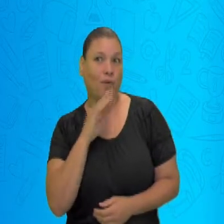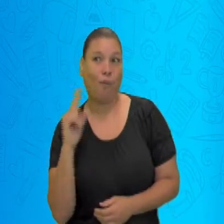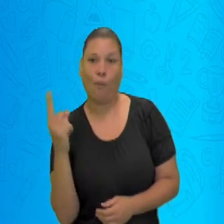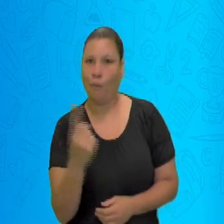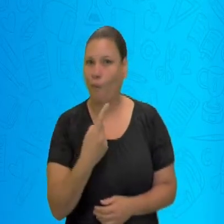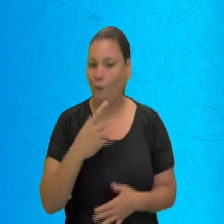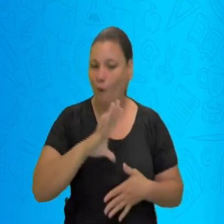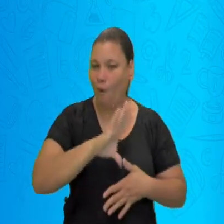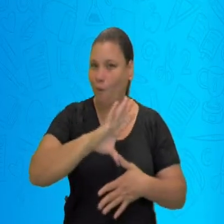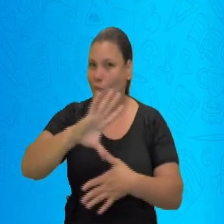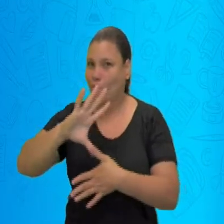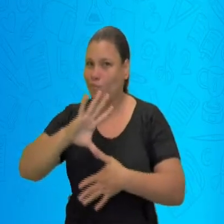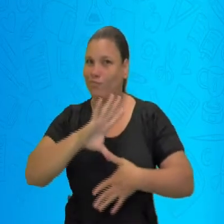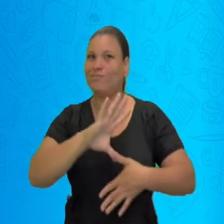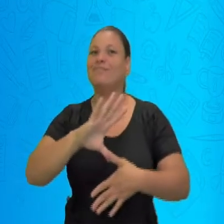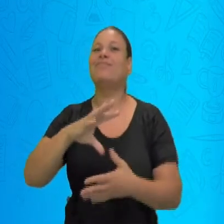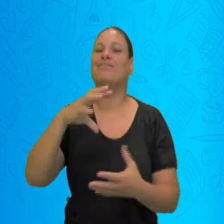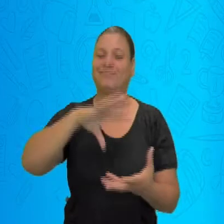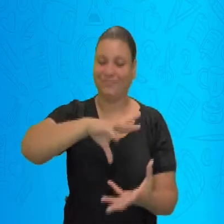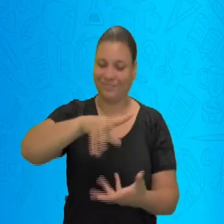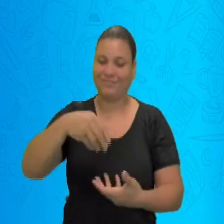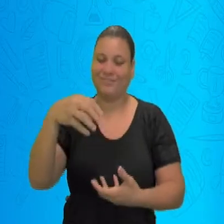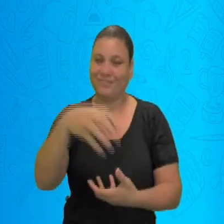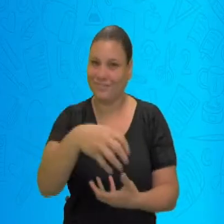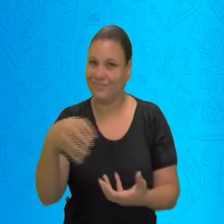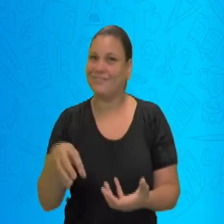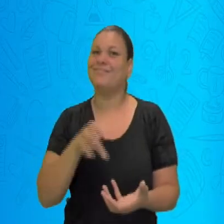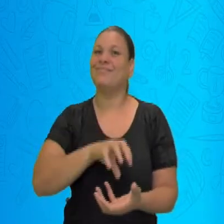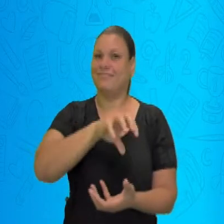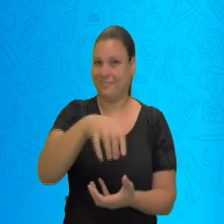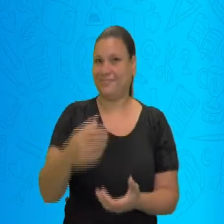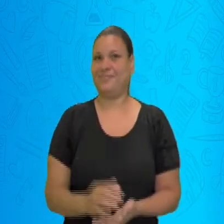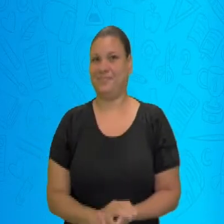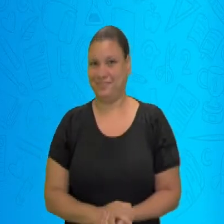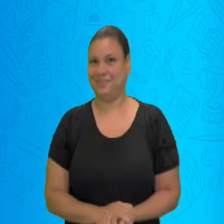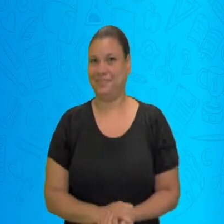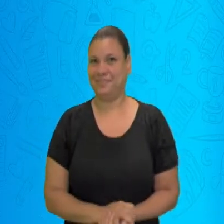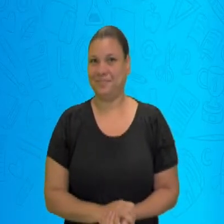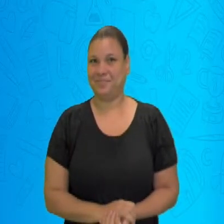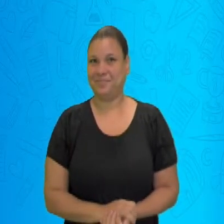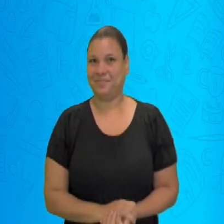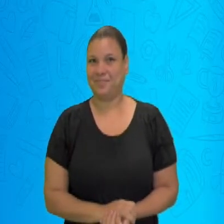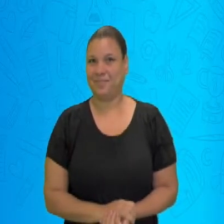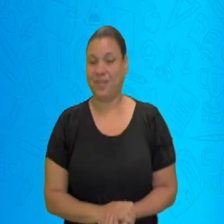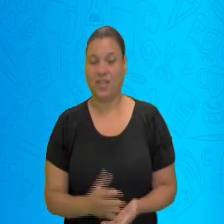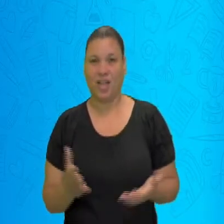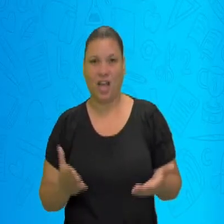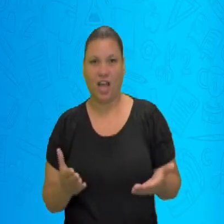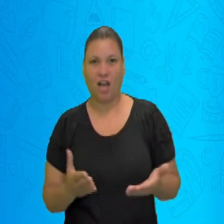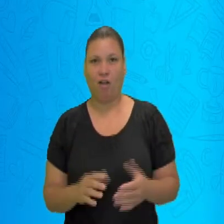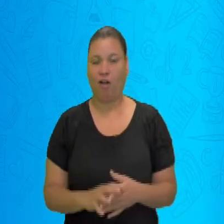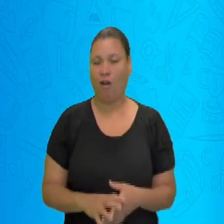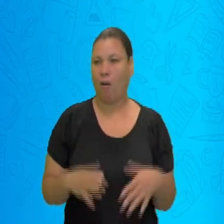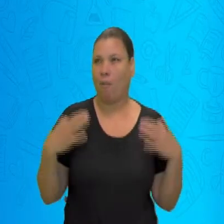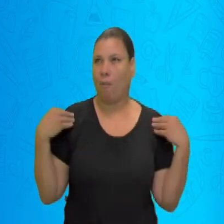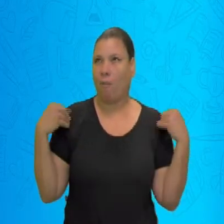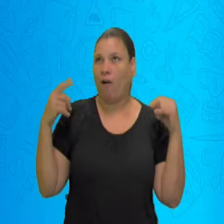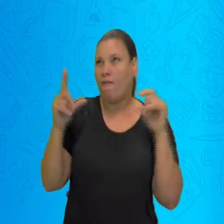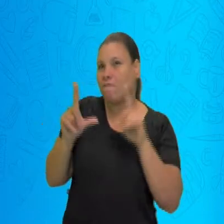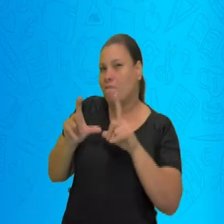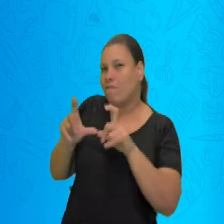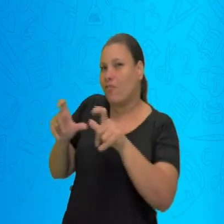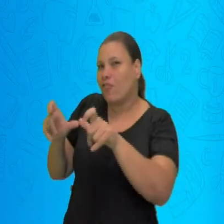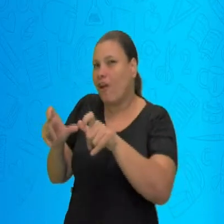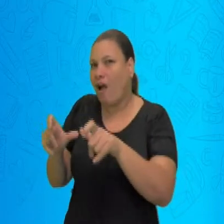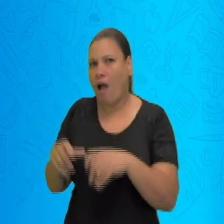continente. Eu vou para a América. Não, eu estou